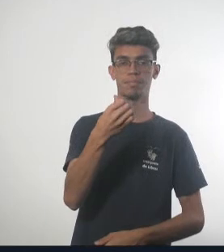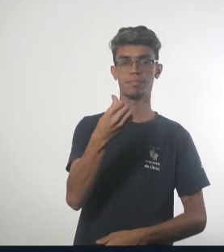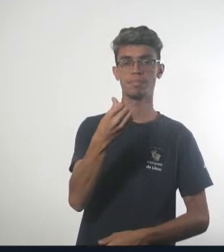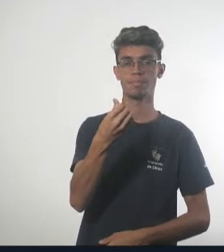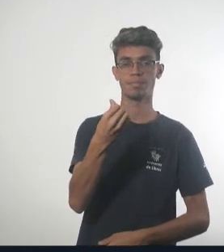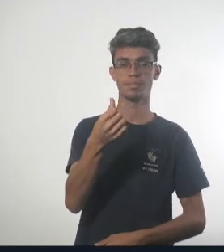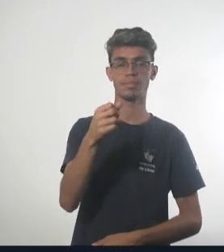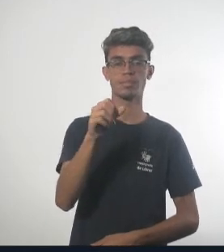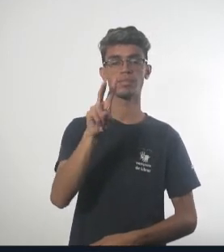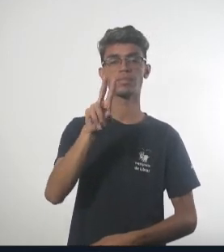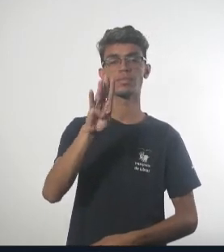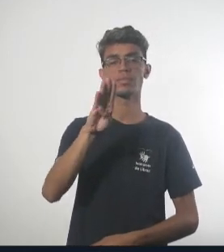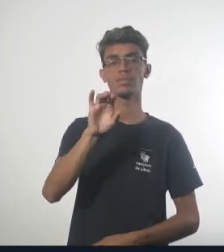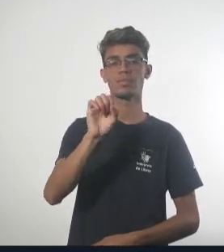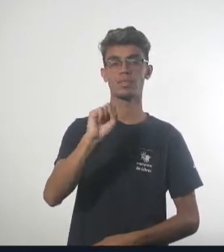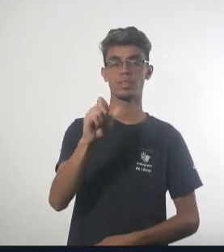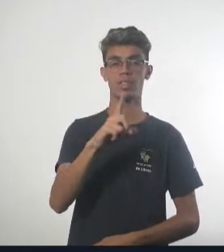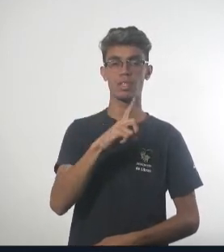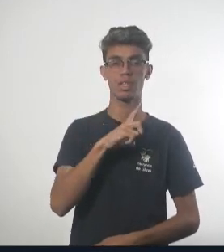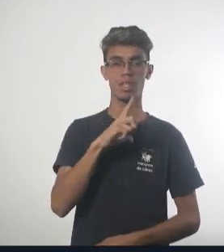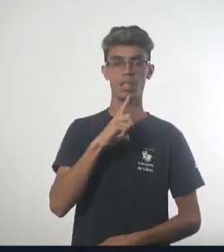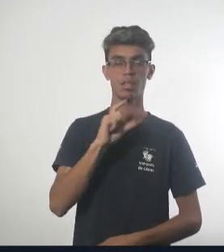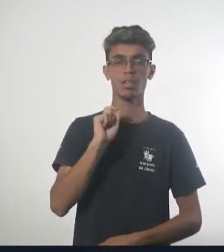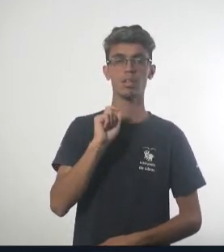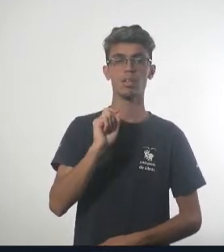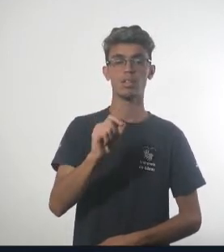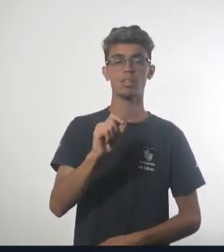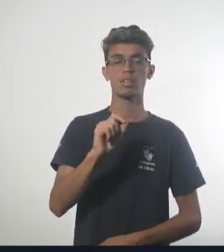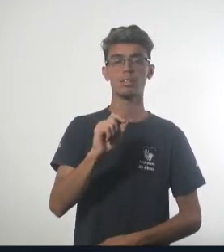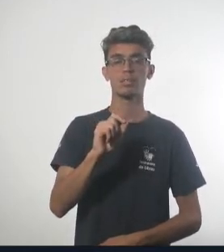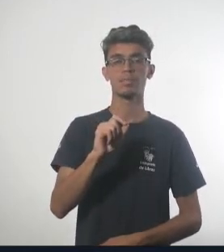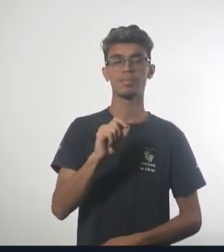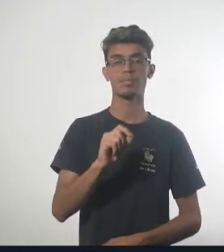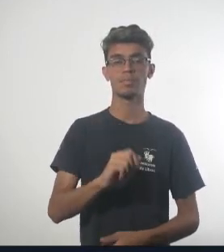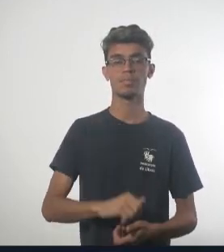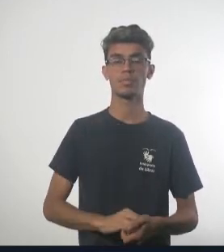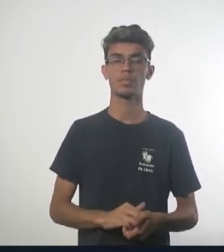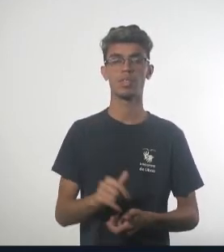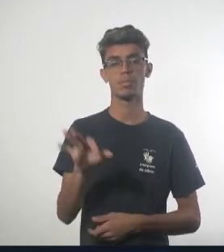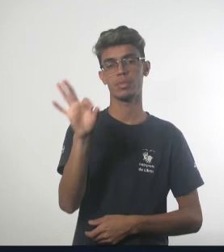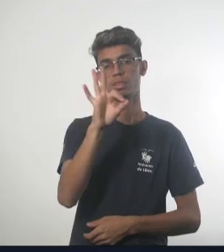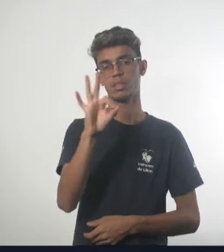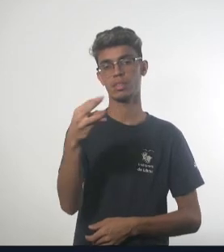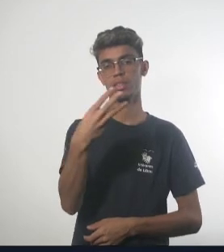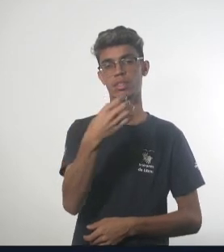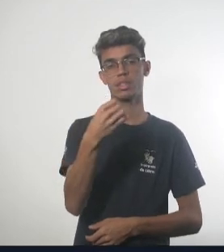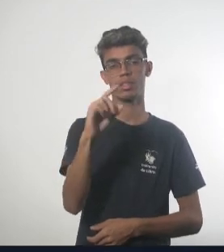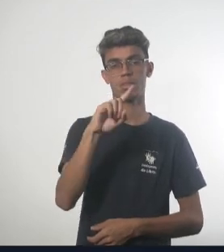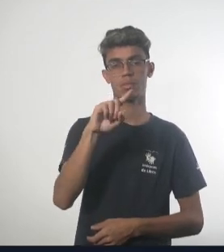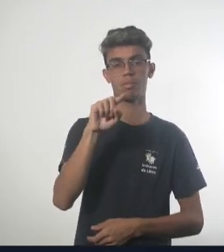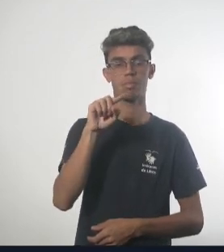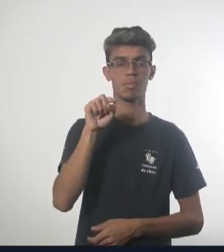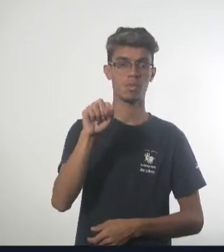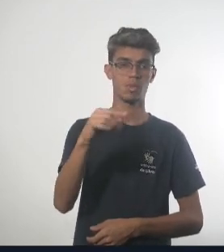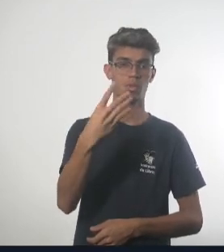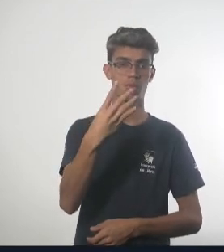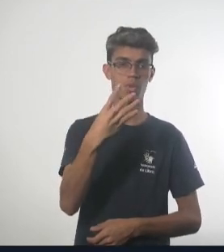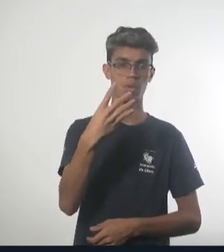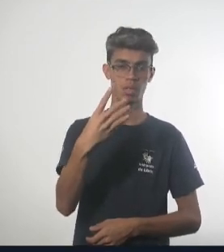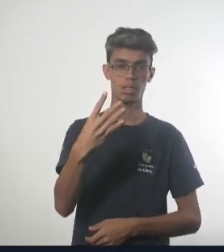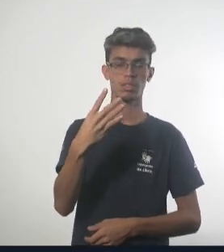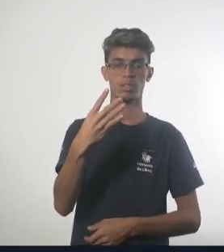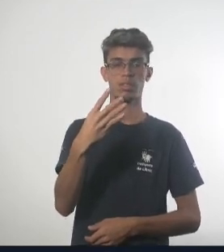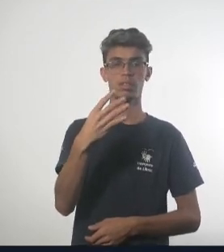456 UBSs tiveram pelo menos um caso triado, foi uma média de 36,4 casos triados